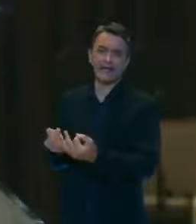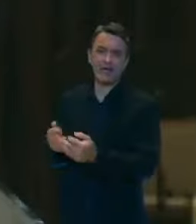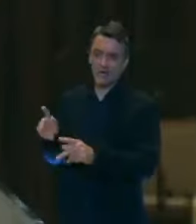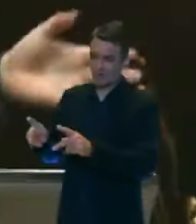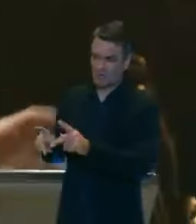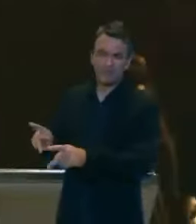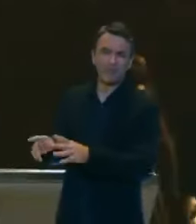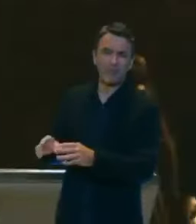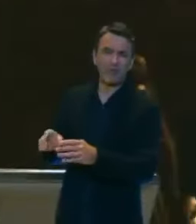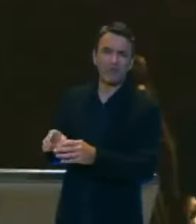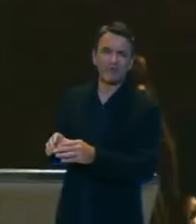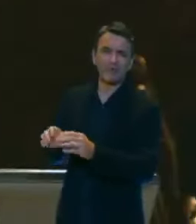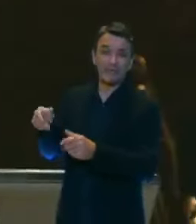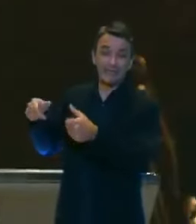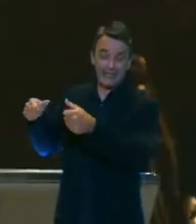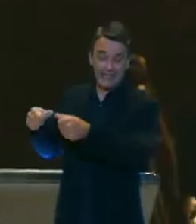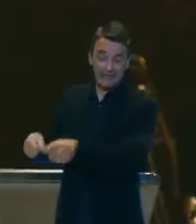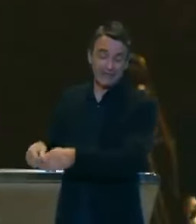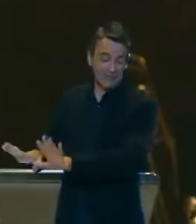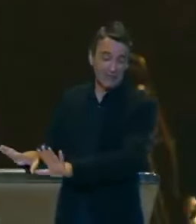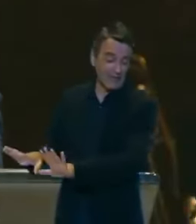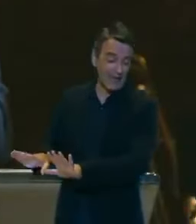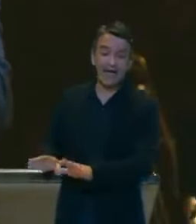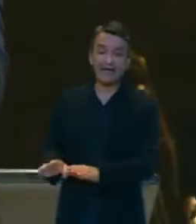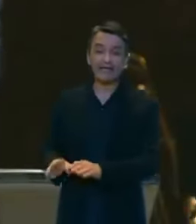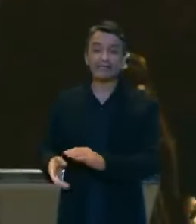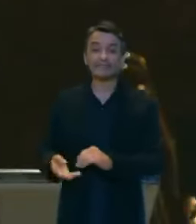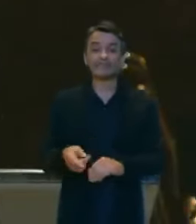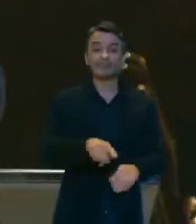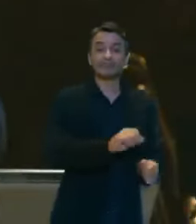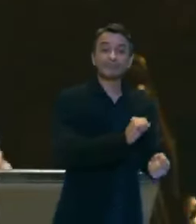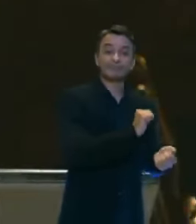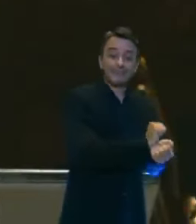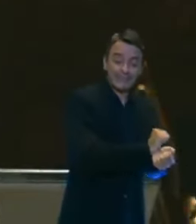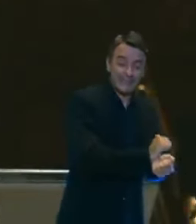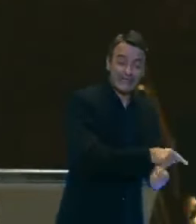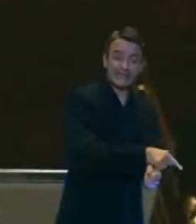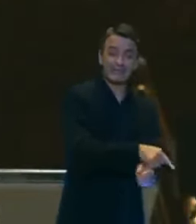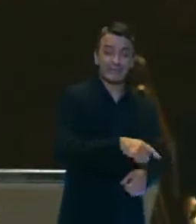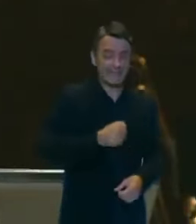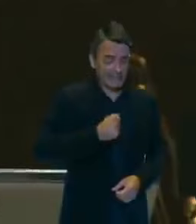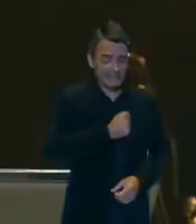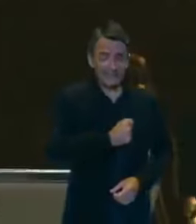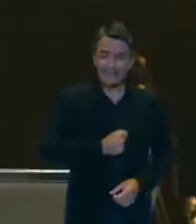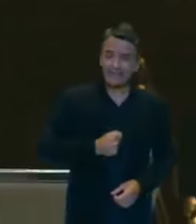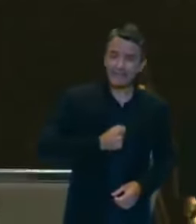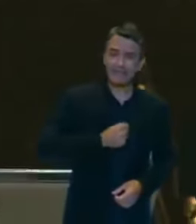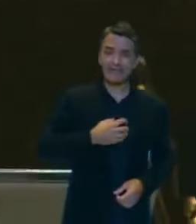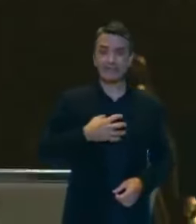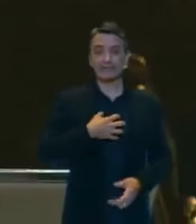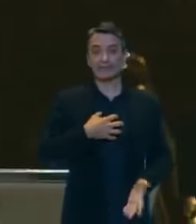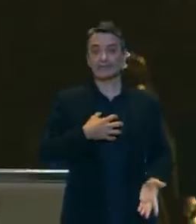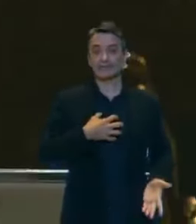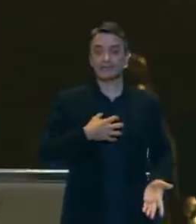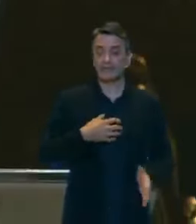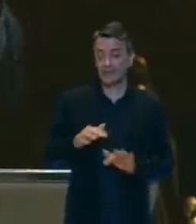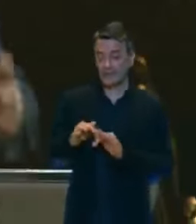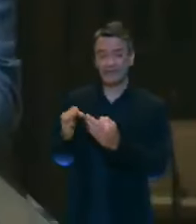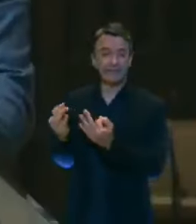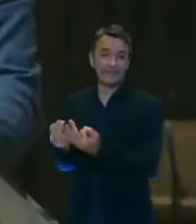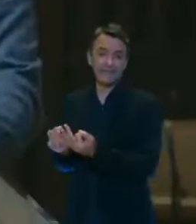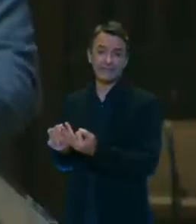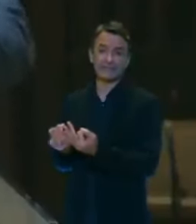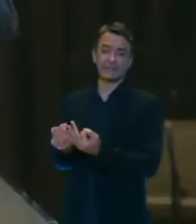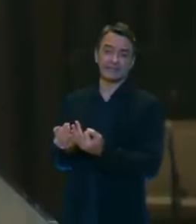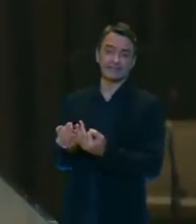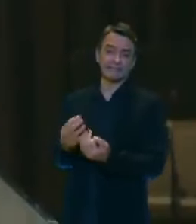desconectados da sua família. E eles sentiam saudades, saudades de casa, saudade dos